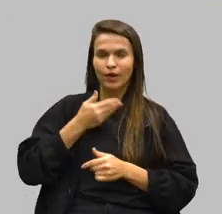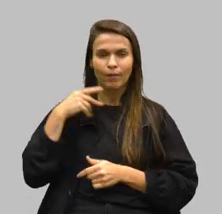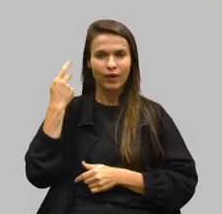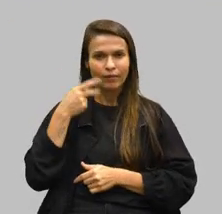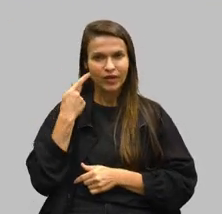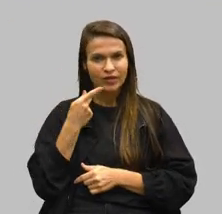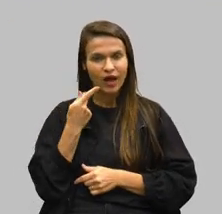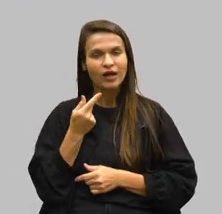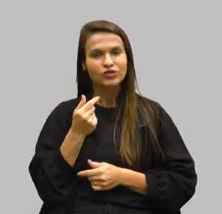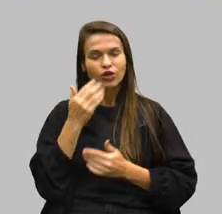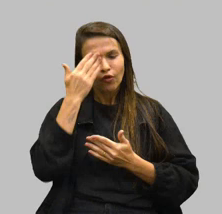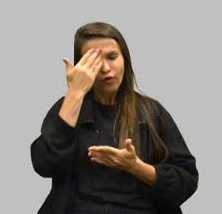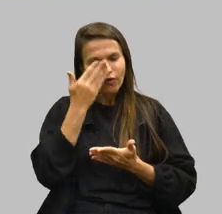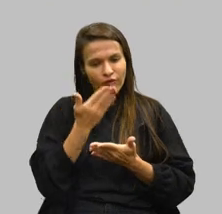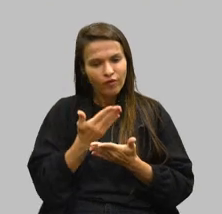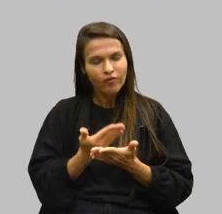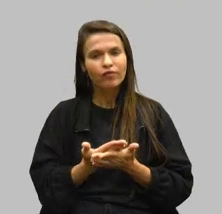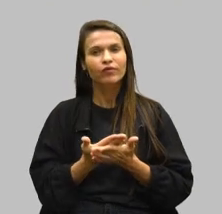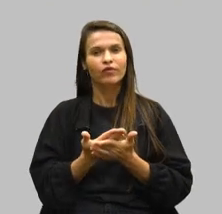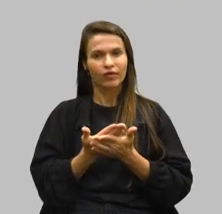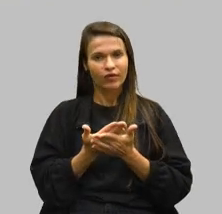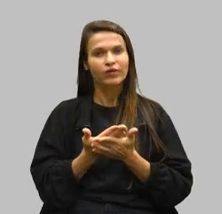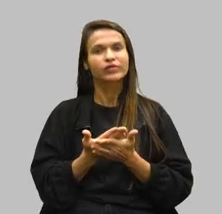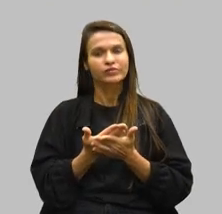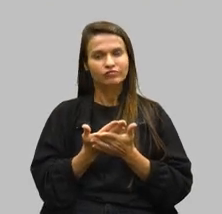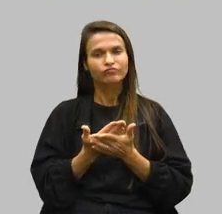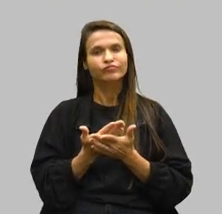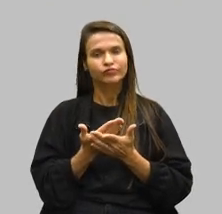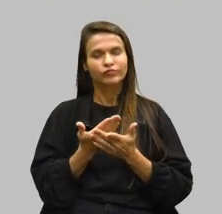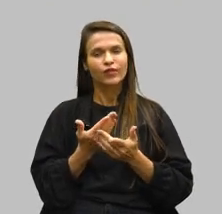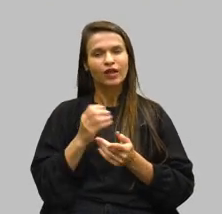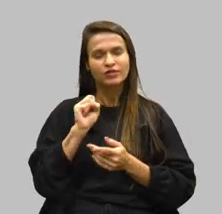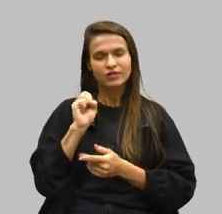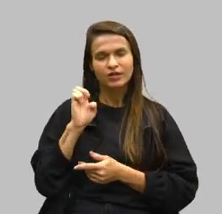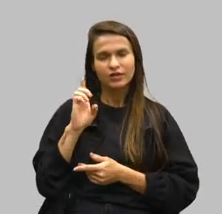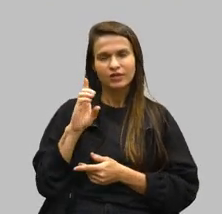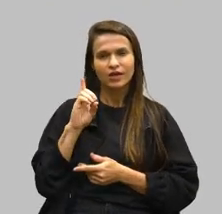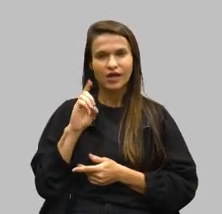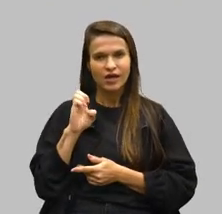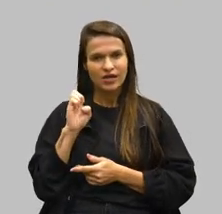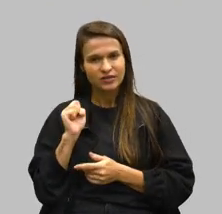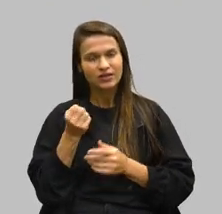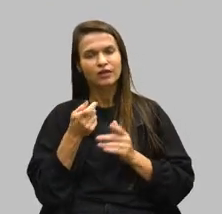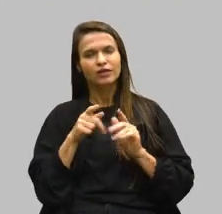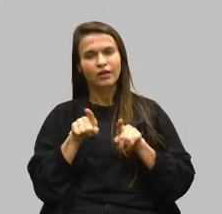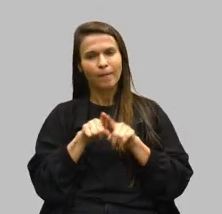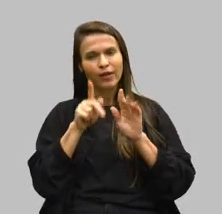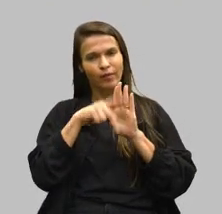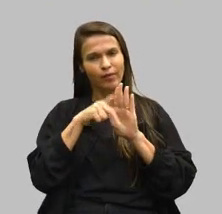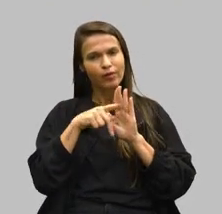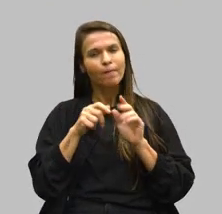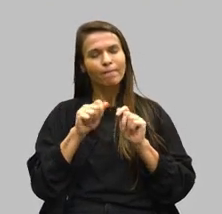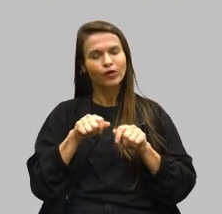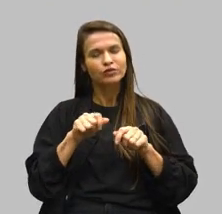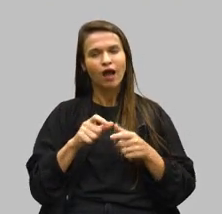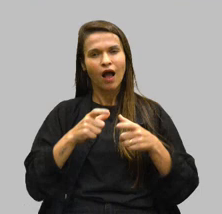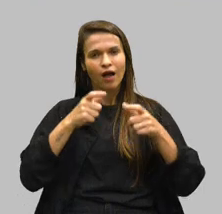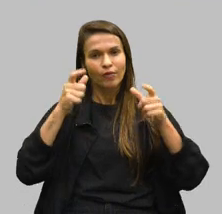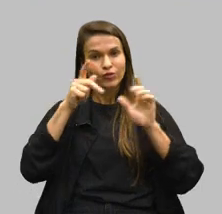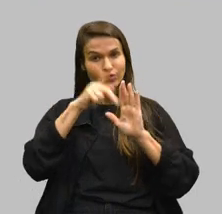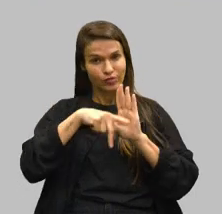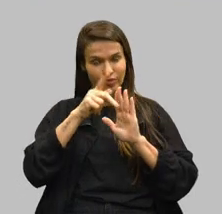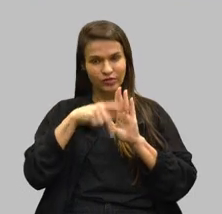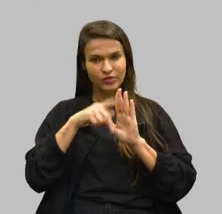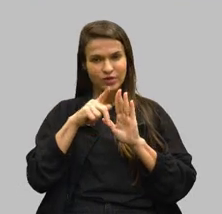que confiem enviar e demandar a cedes também com emendas parlamentares para que possamos trazer e ampliar Os projetos que